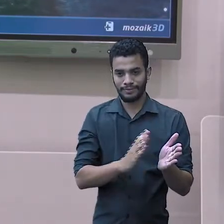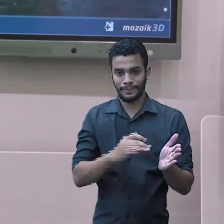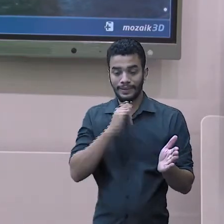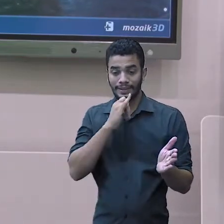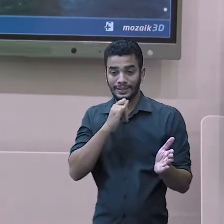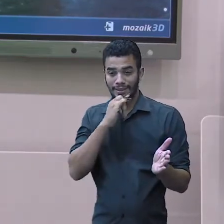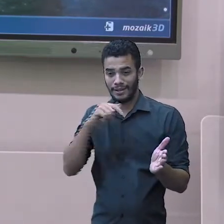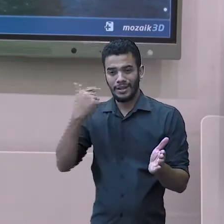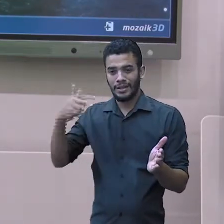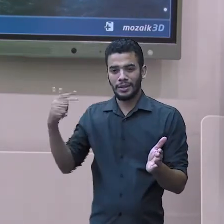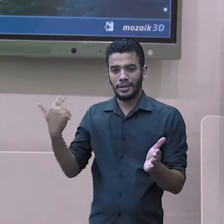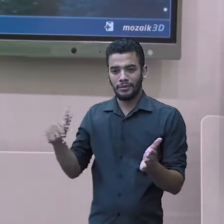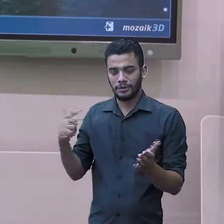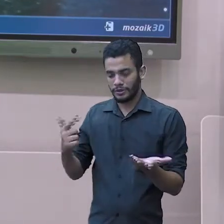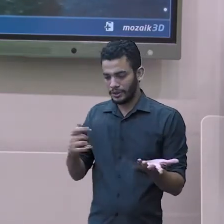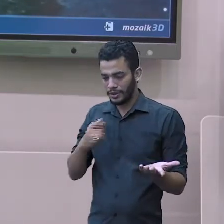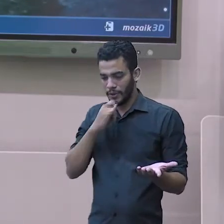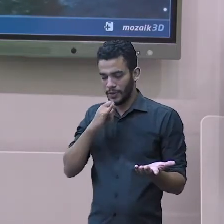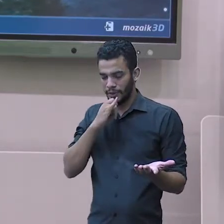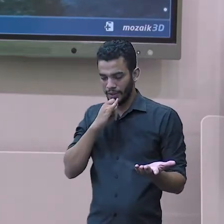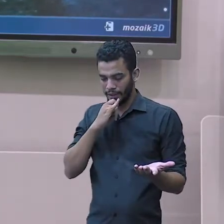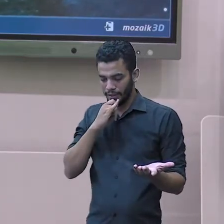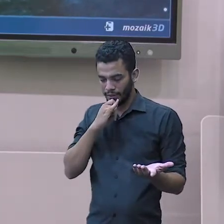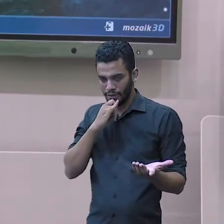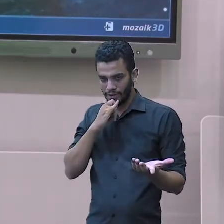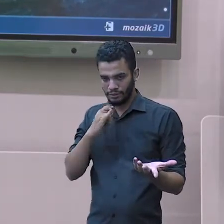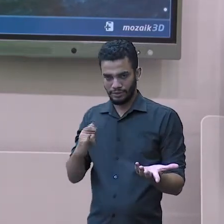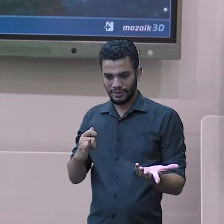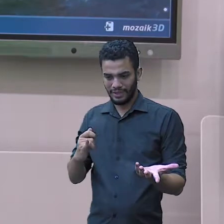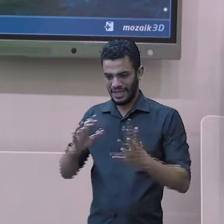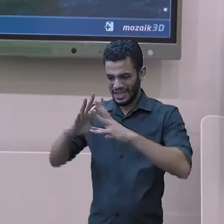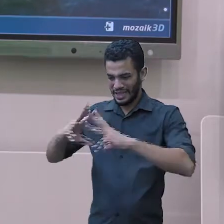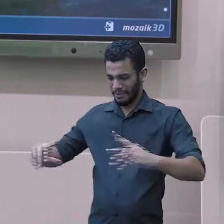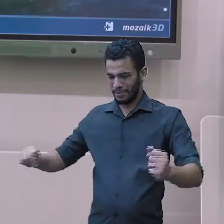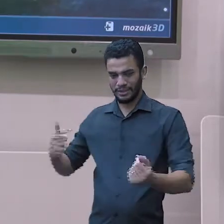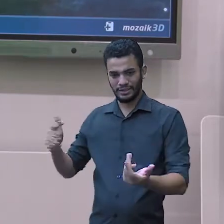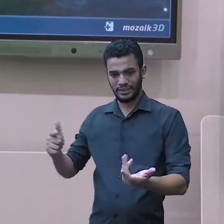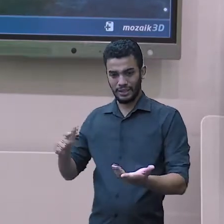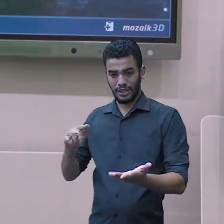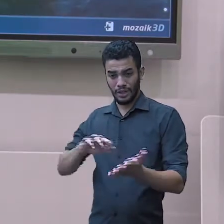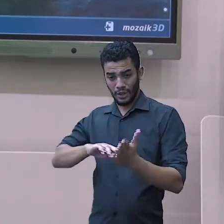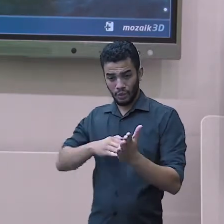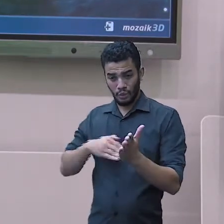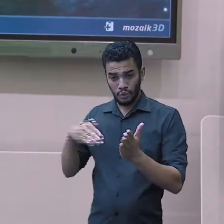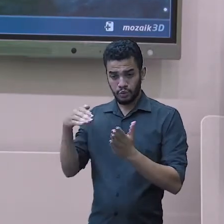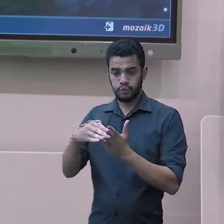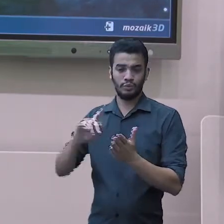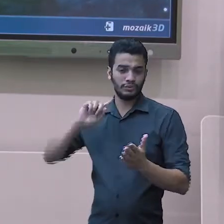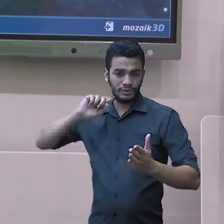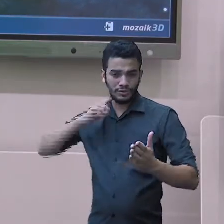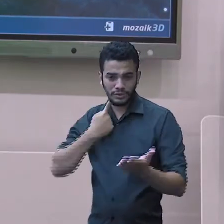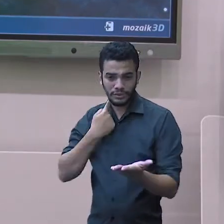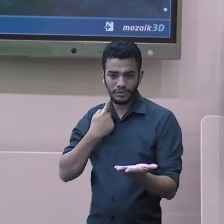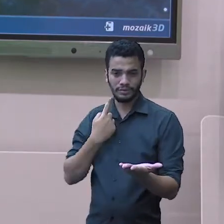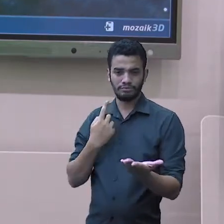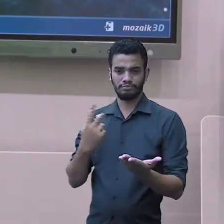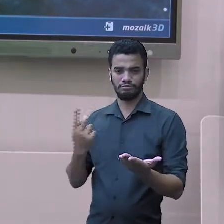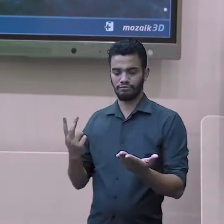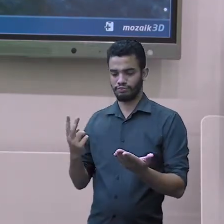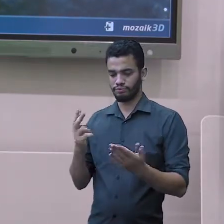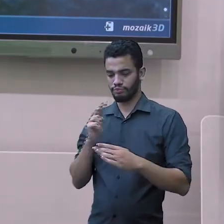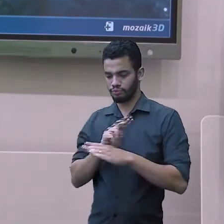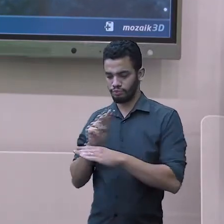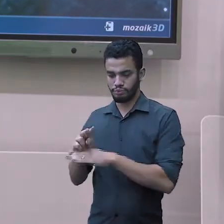ou seja, eram mercadorias, como eu disse na aula, que os seres